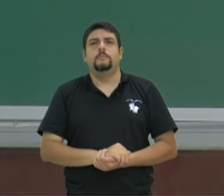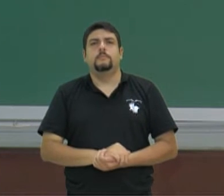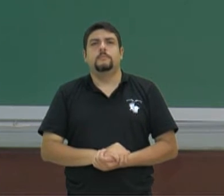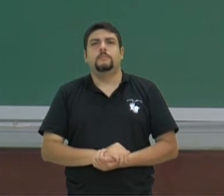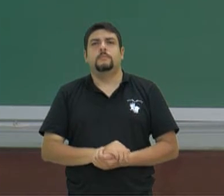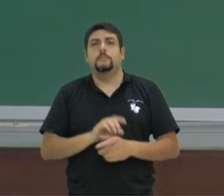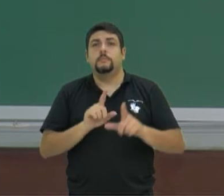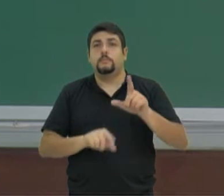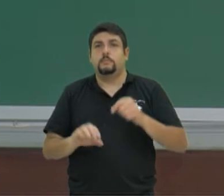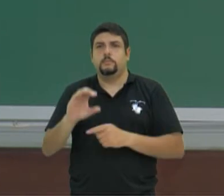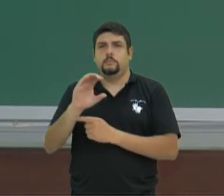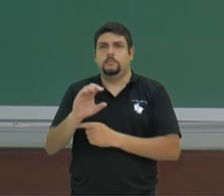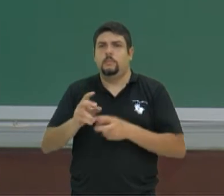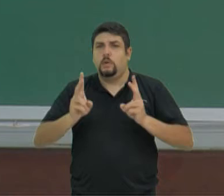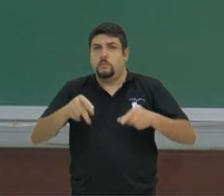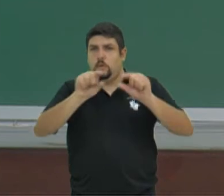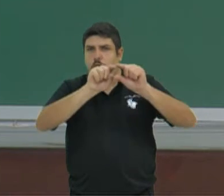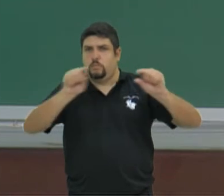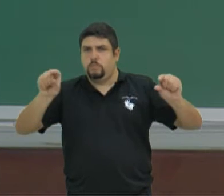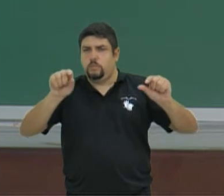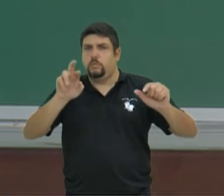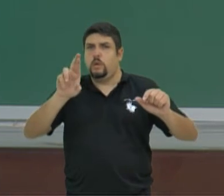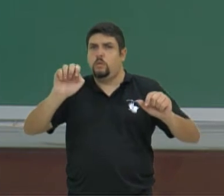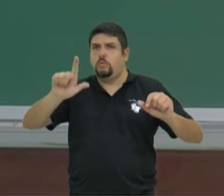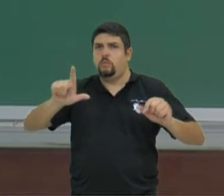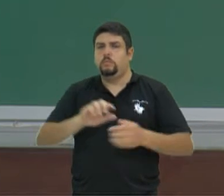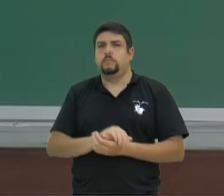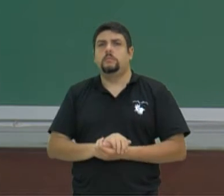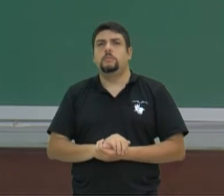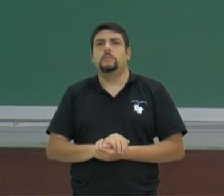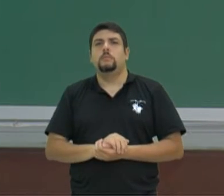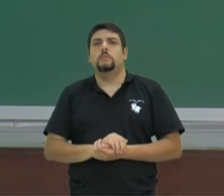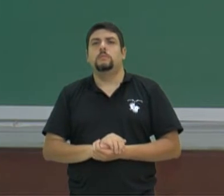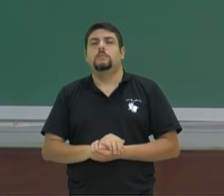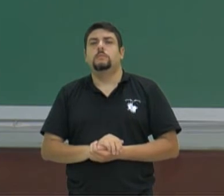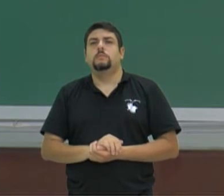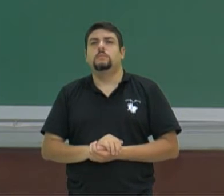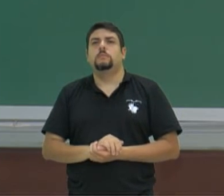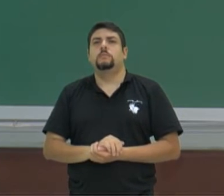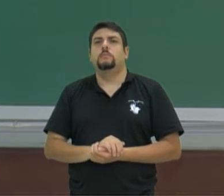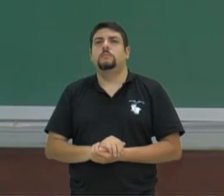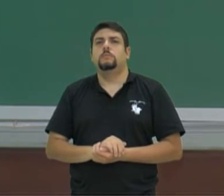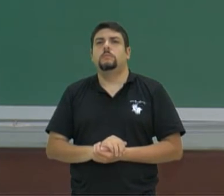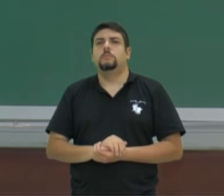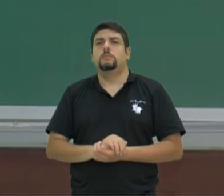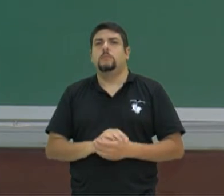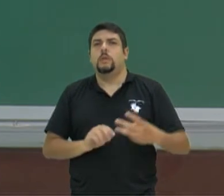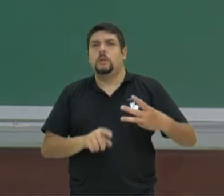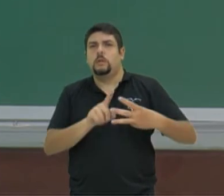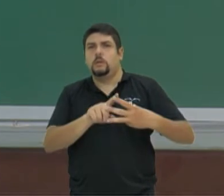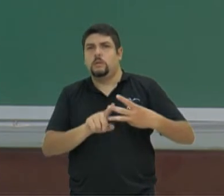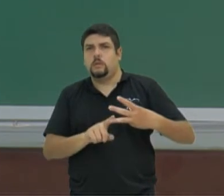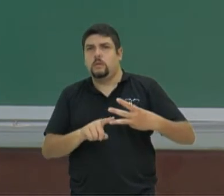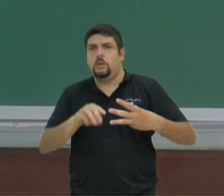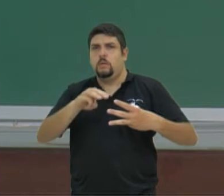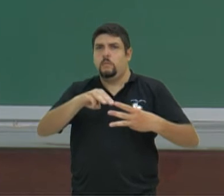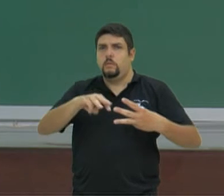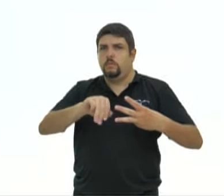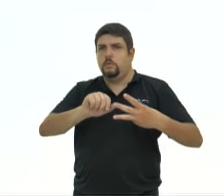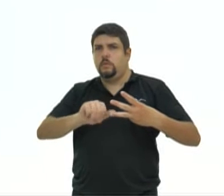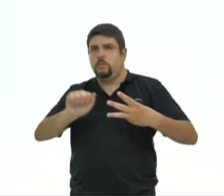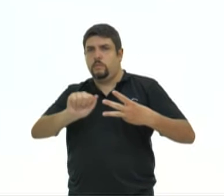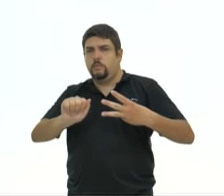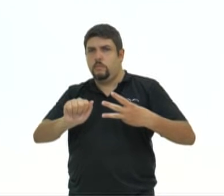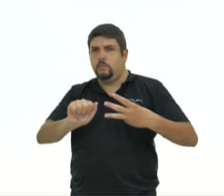Na letra C, ó, o mesmo rol, e na letra C eu quero saber o seguinte: determine a moda, a mediana e a amplitude desses dados. 3 coisas para a gente fazer. Pense um pouquinho e a